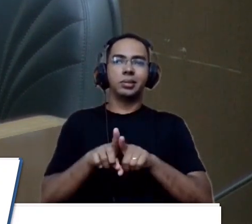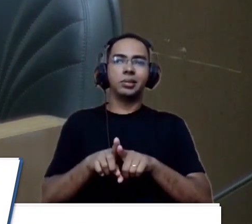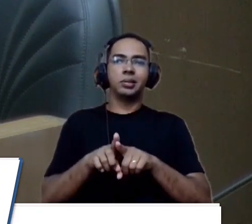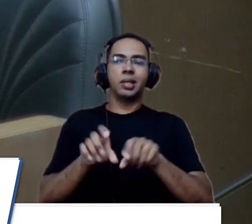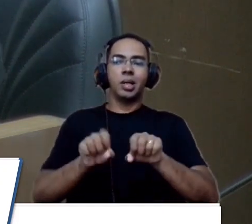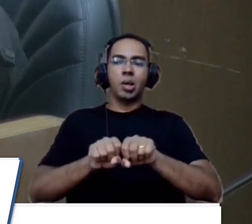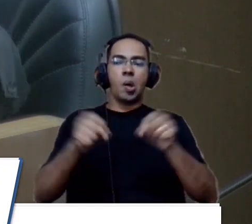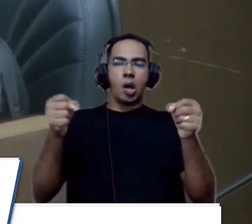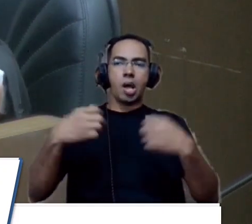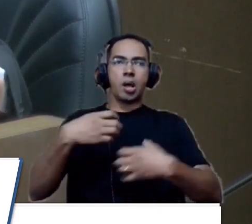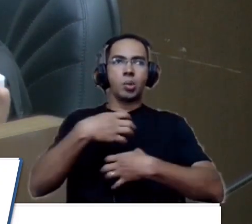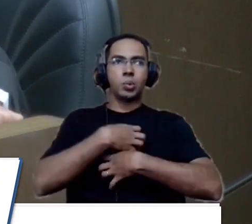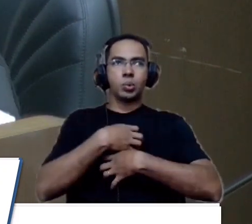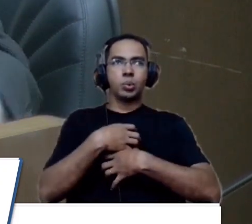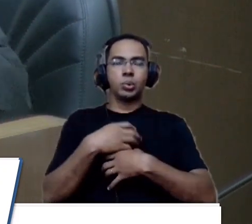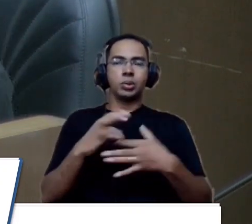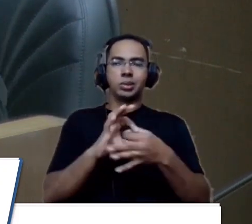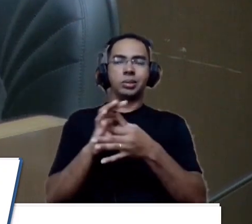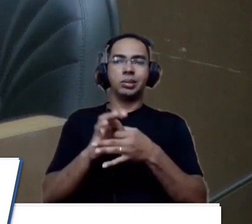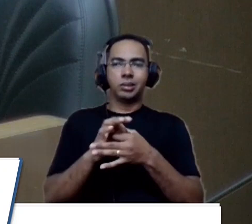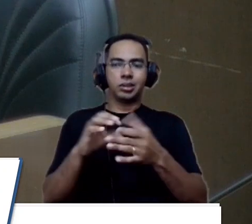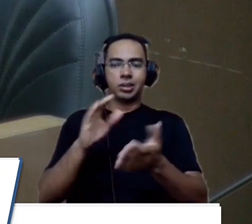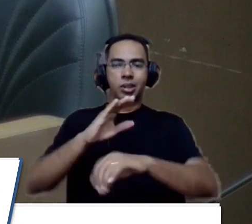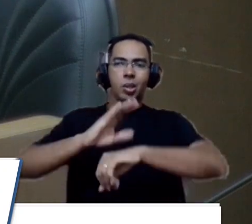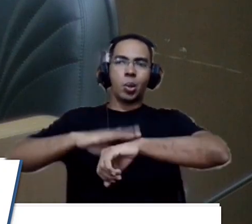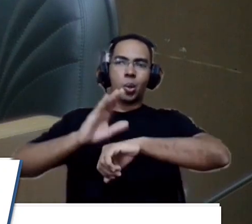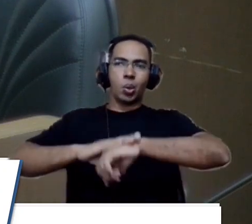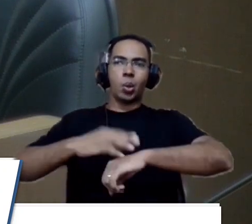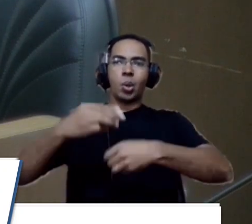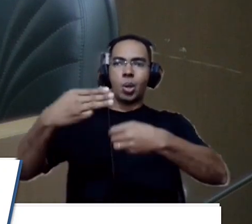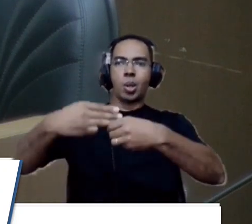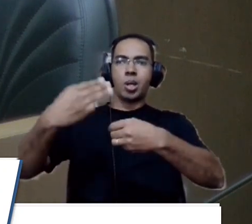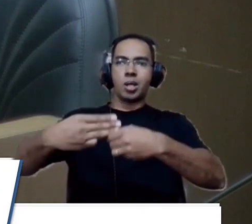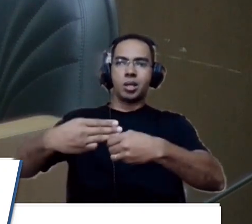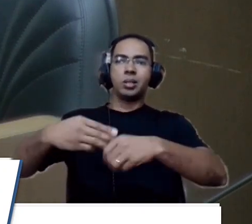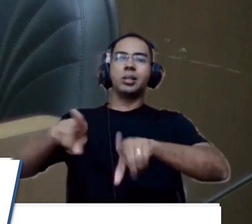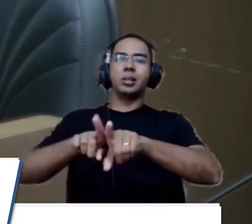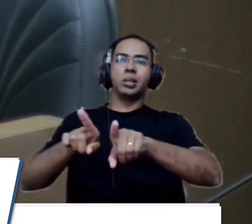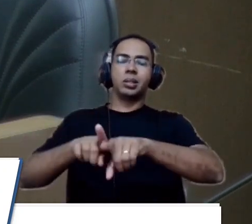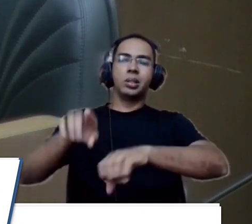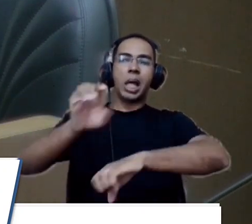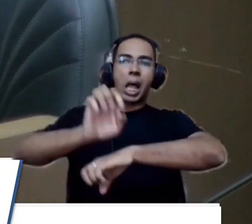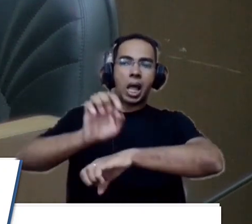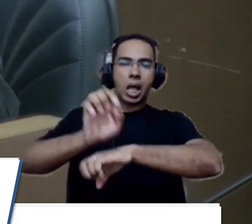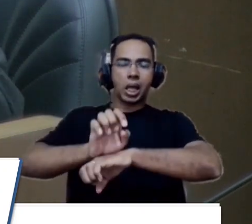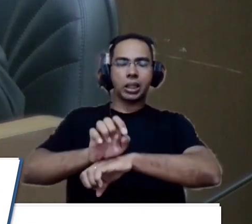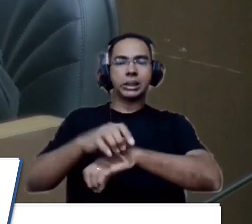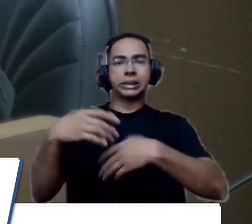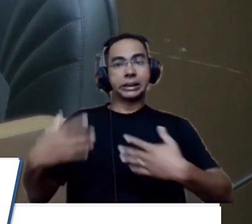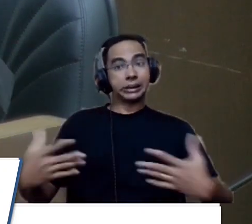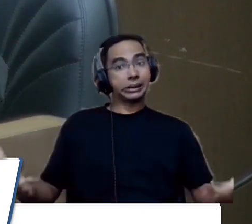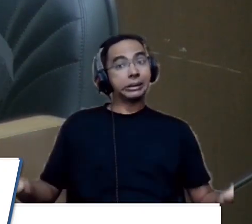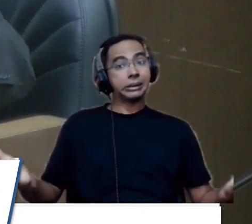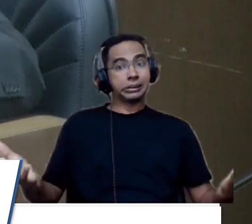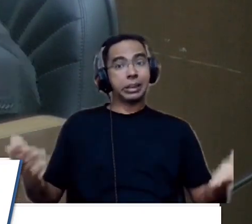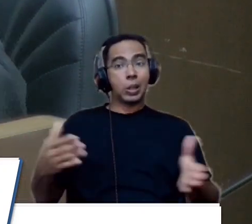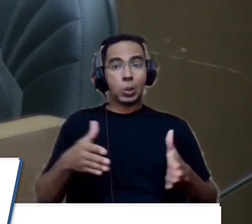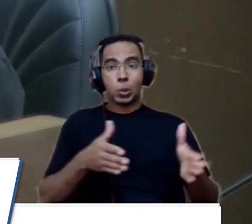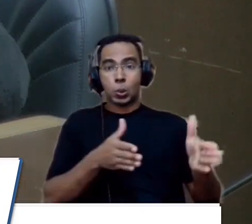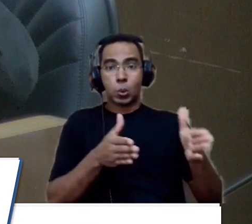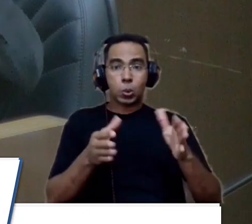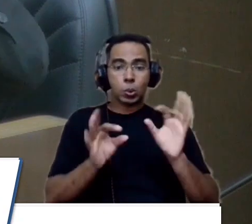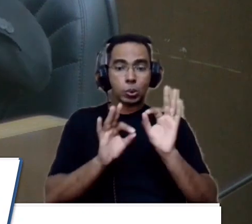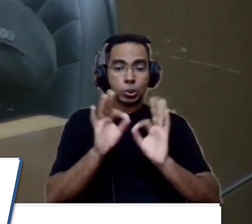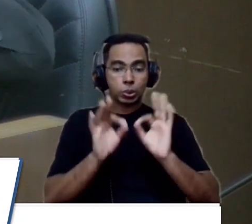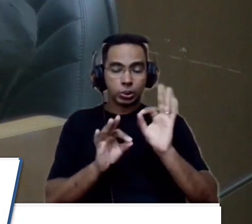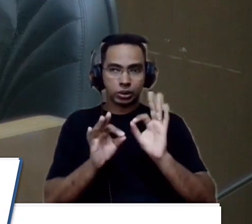Federativo, vai tirar a autonomia dos municípios e dos estados. Então, assim, é um caminho que está se fazendo.